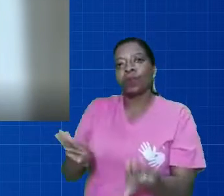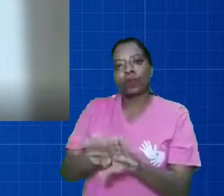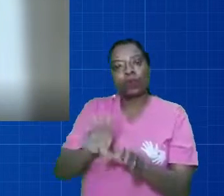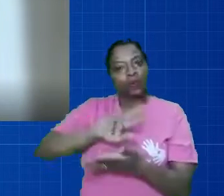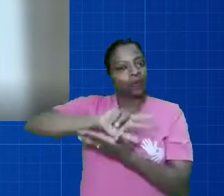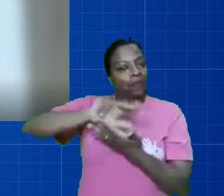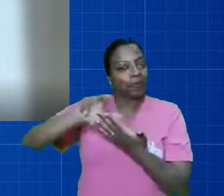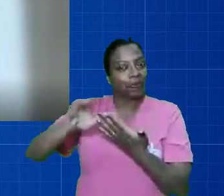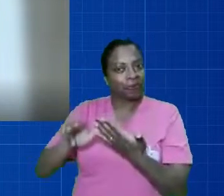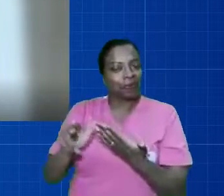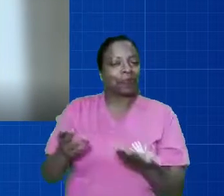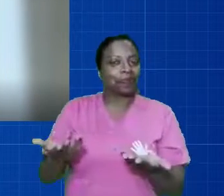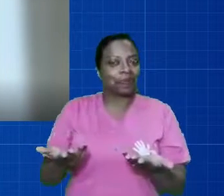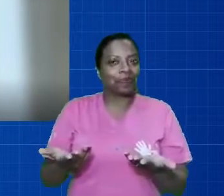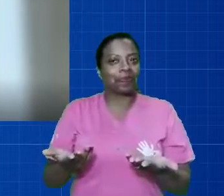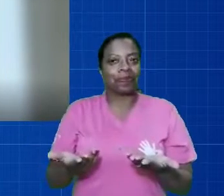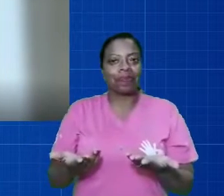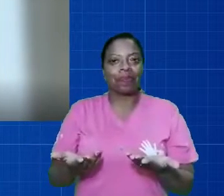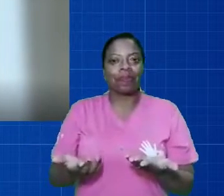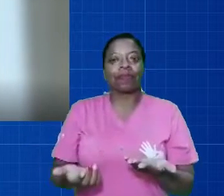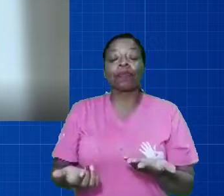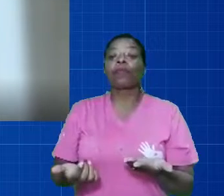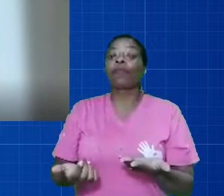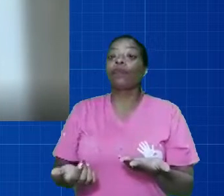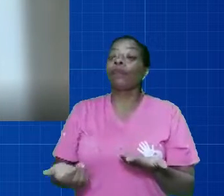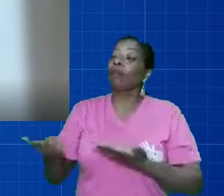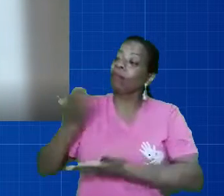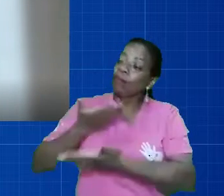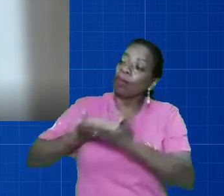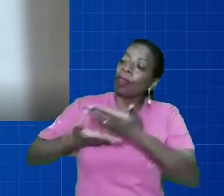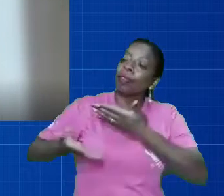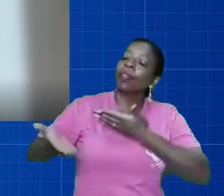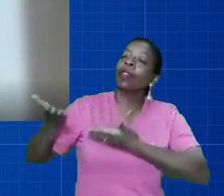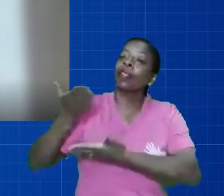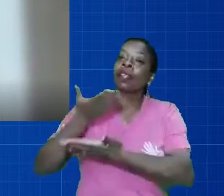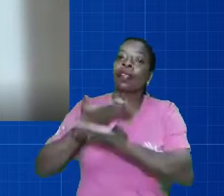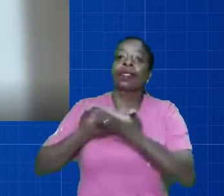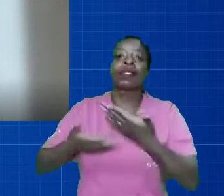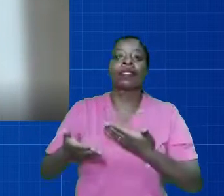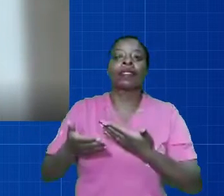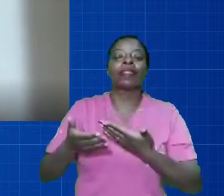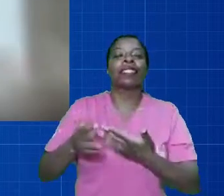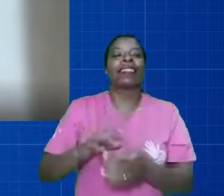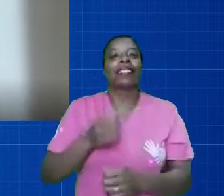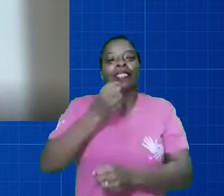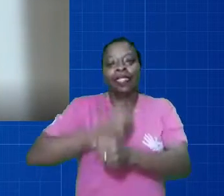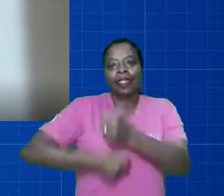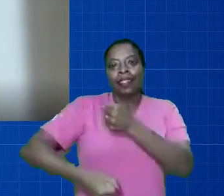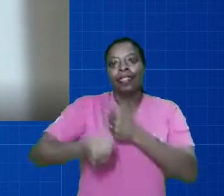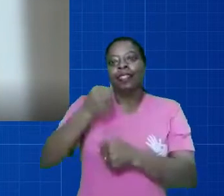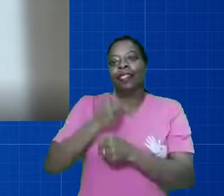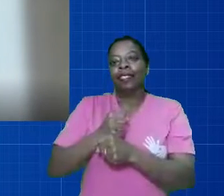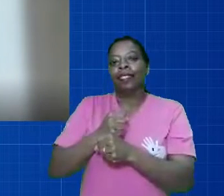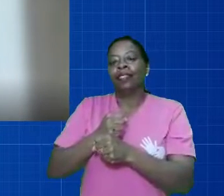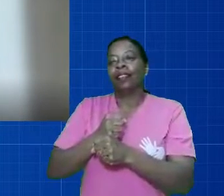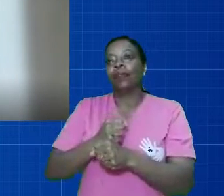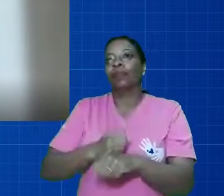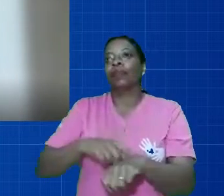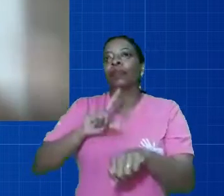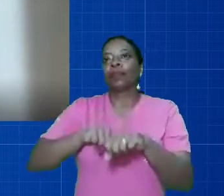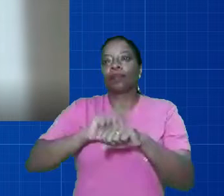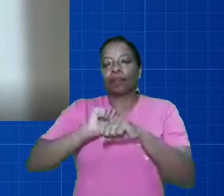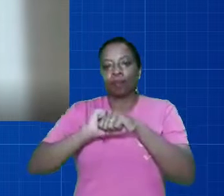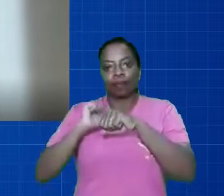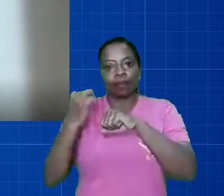E quanto que a gente aprende. Então, no ano passado, que foi período de pandemia, nos polos acontecendo,